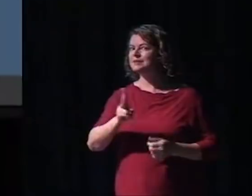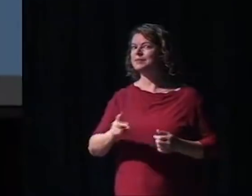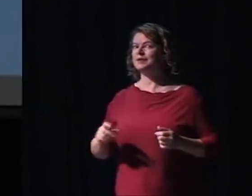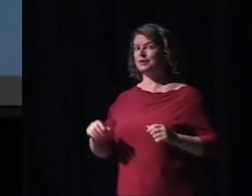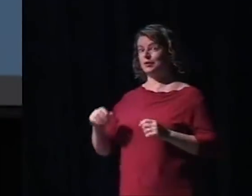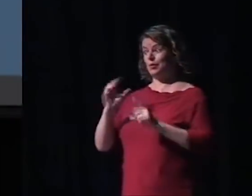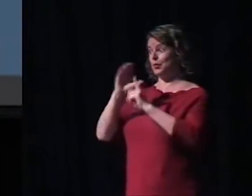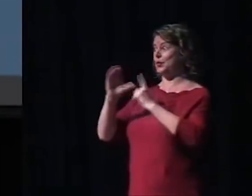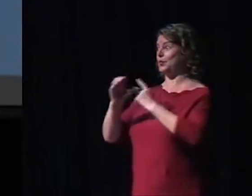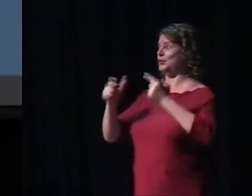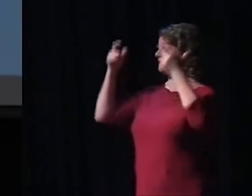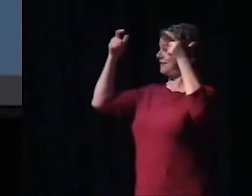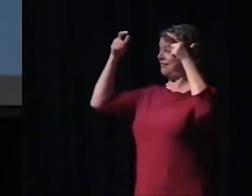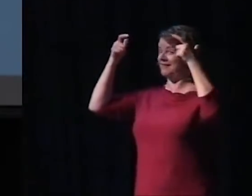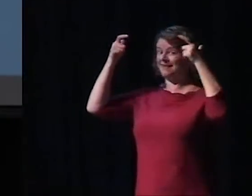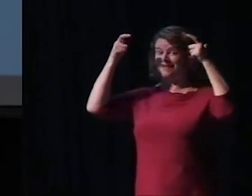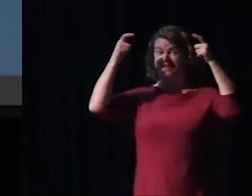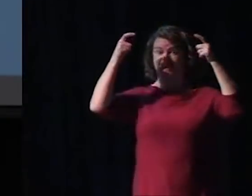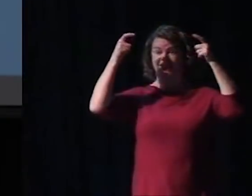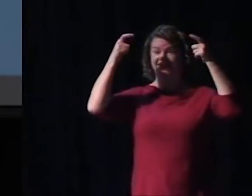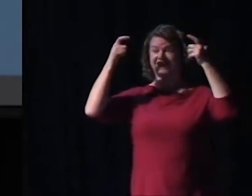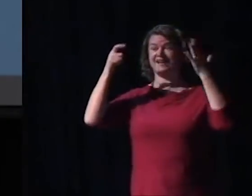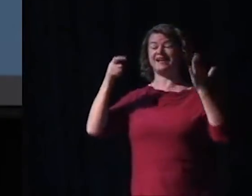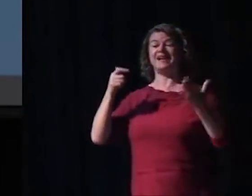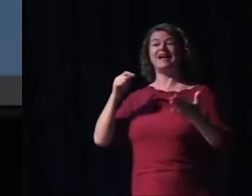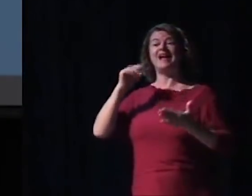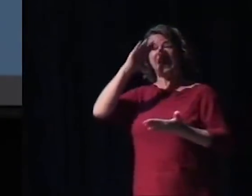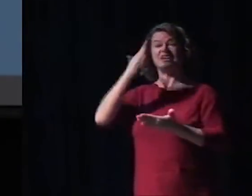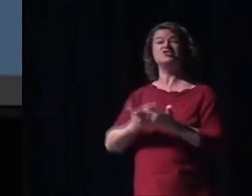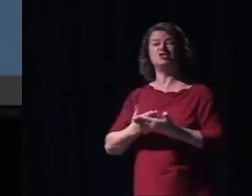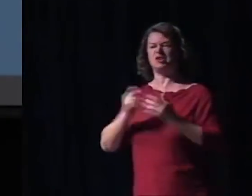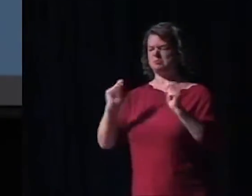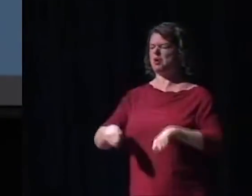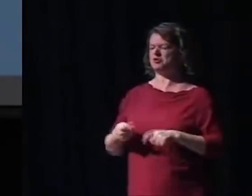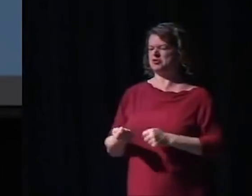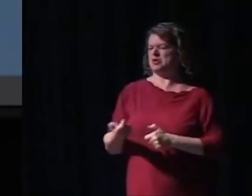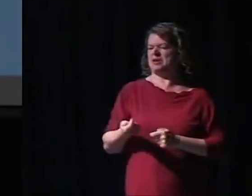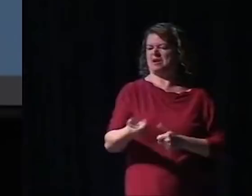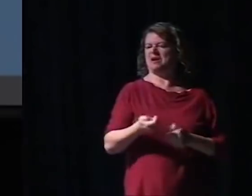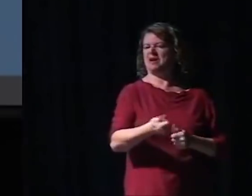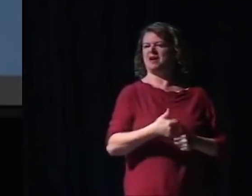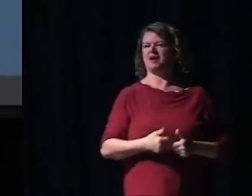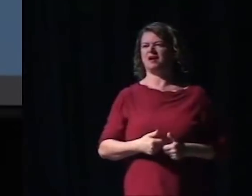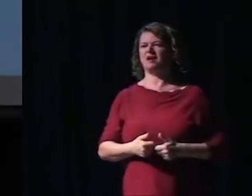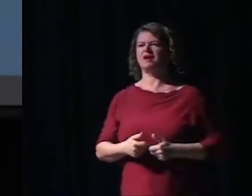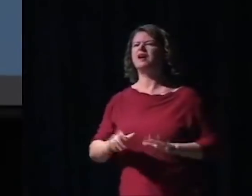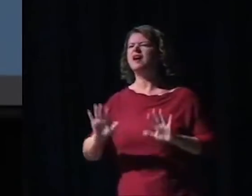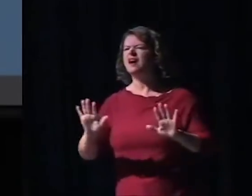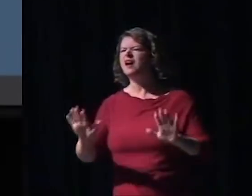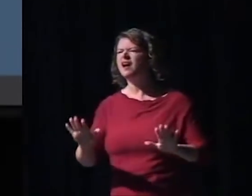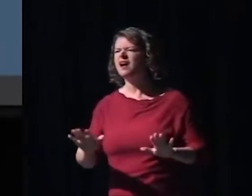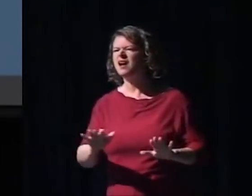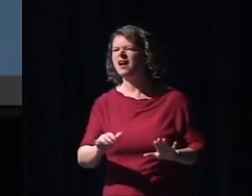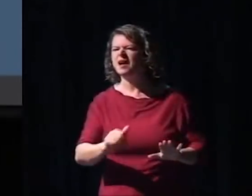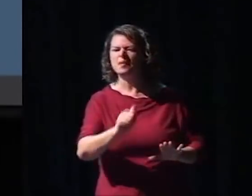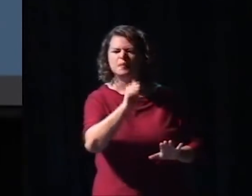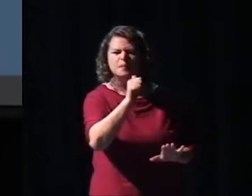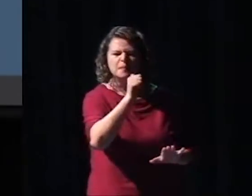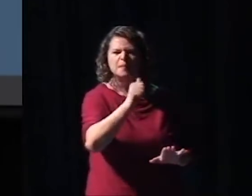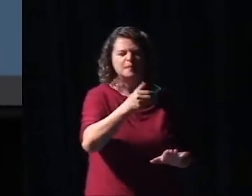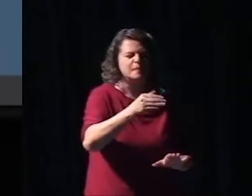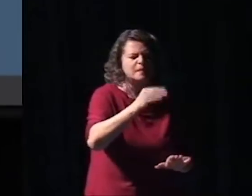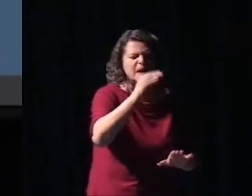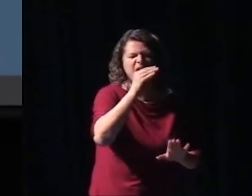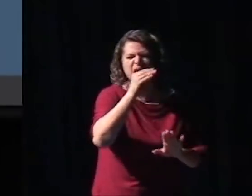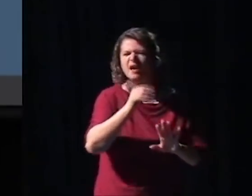mundo. Ele acredita que pode enganar o pecado. Não, sai desse vício a hora que eu quiser. Eu vou só cheirar aqui uma carreira desse